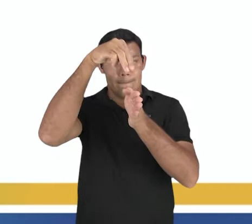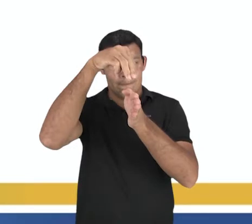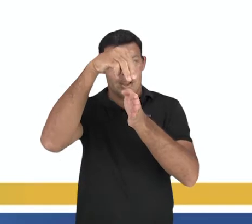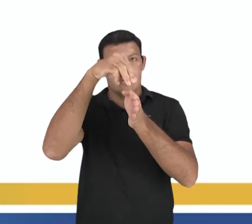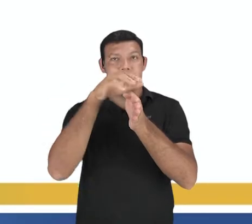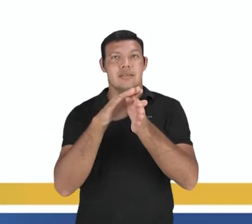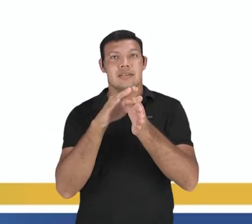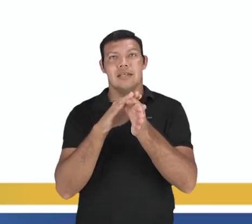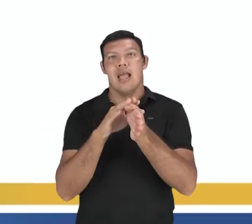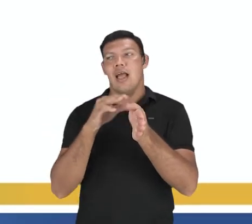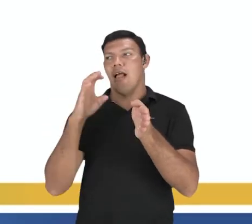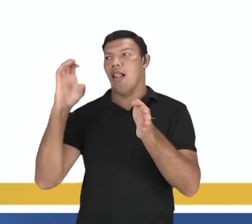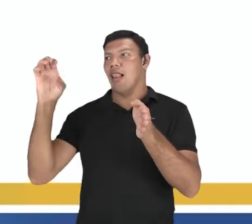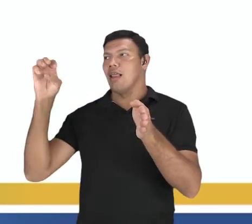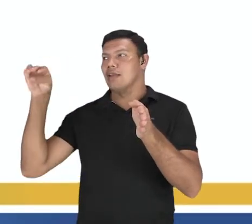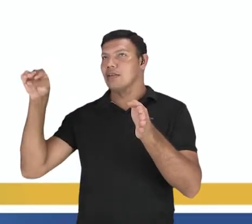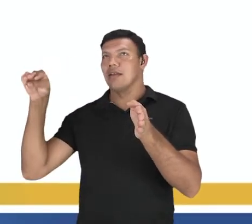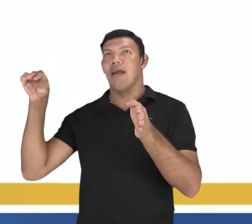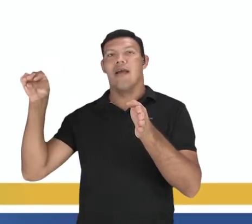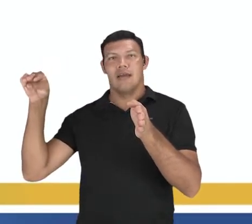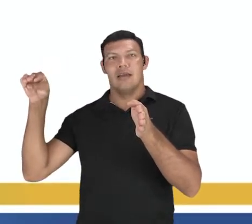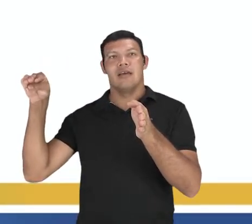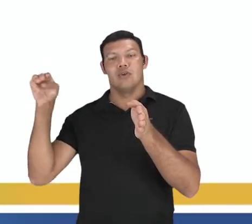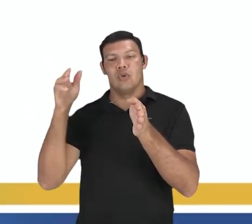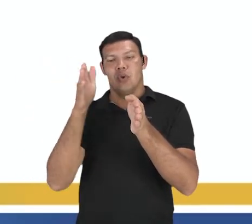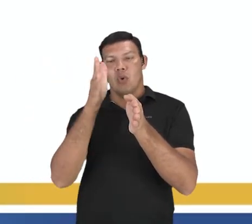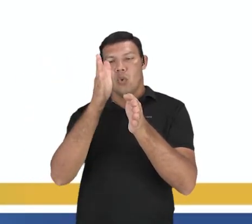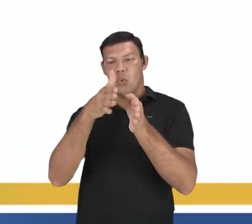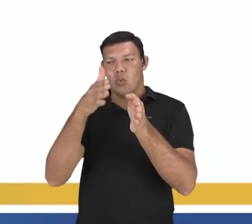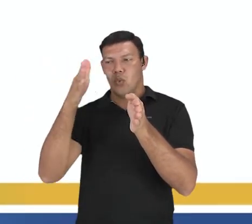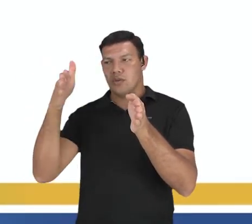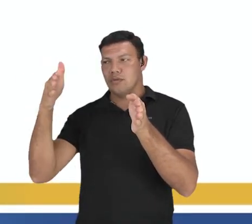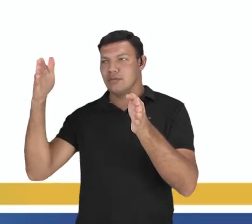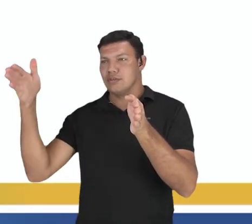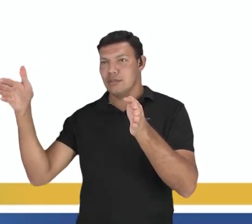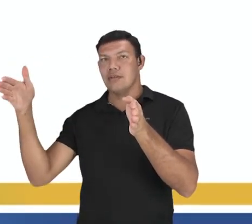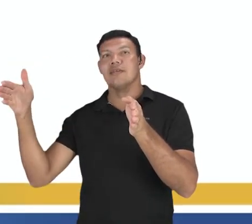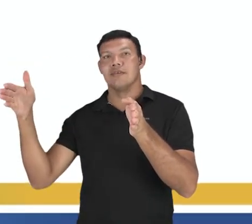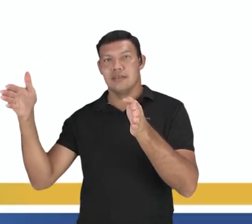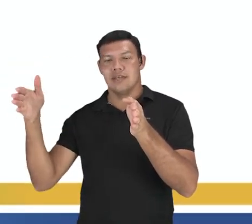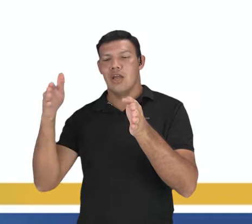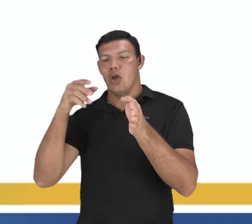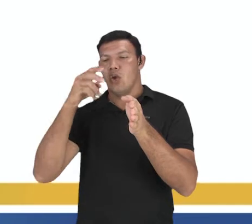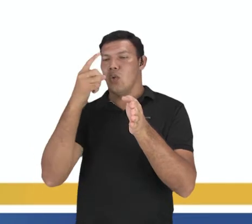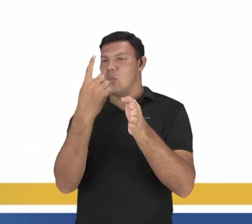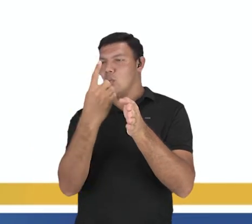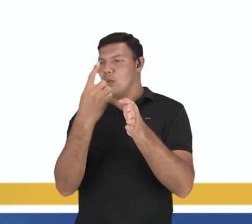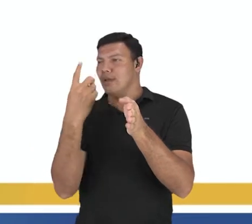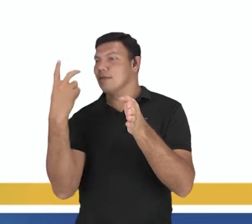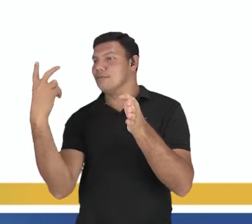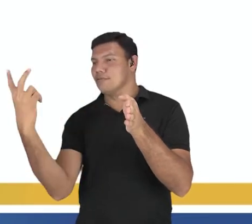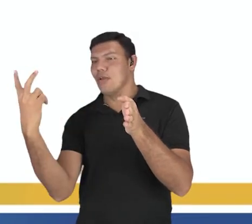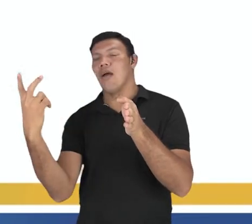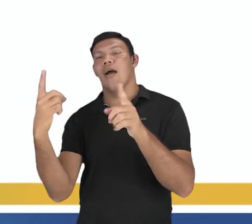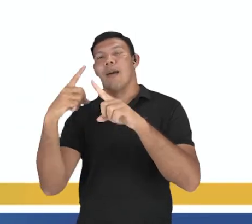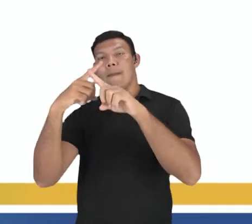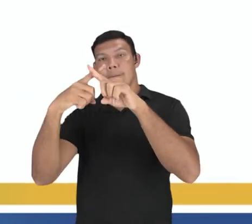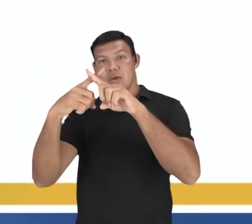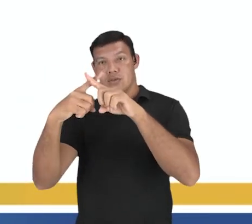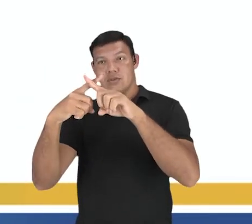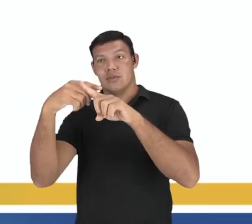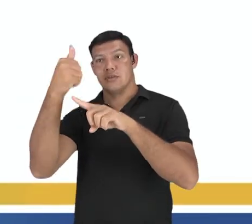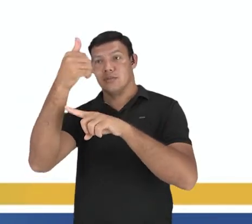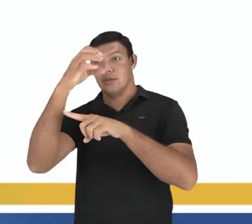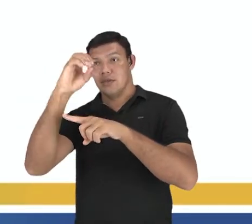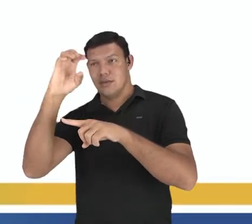centímetro eu vou fazer o quê Vou multiplicar por 100 porque porque eu mandei para a direita e eu andei duas casinhas para a direita então multiplicação